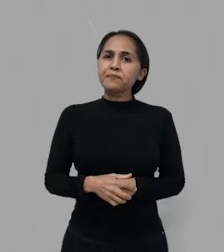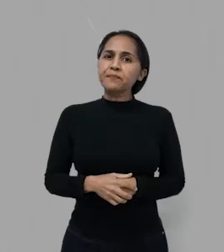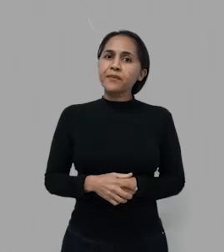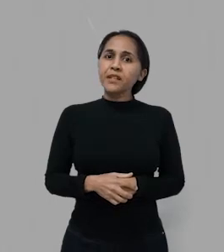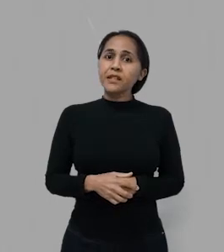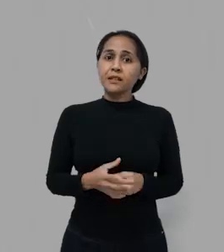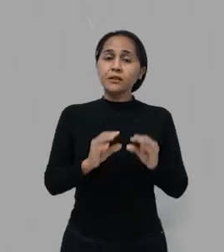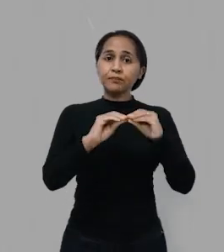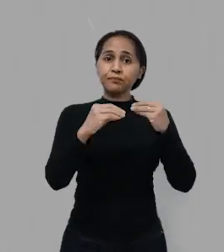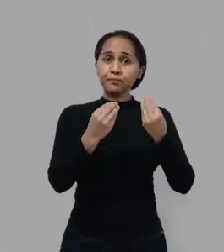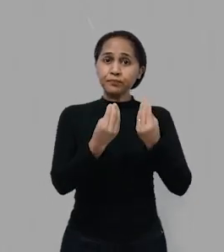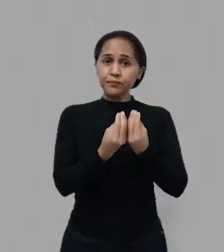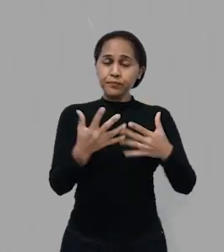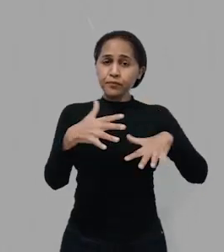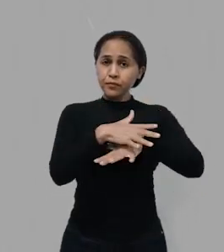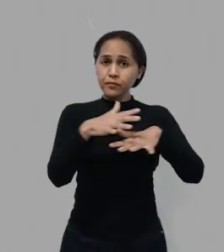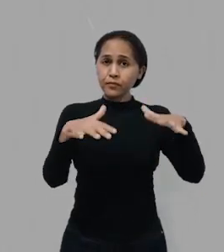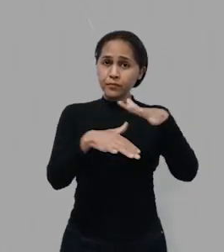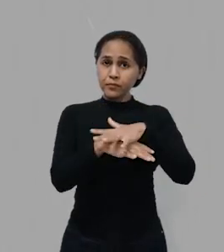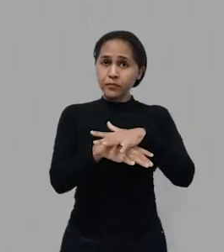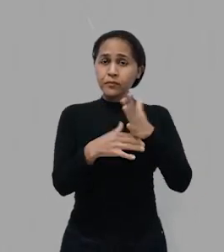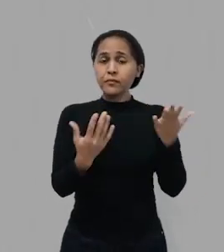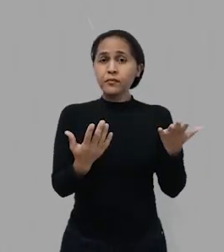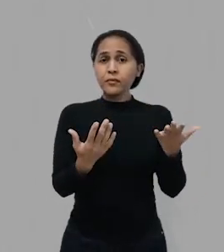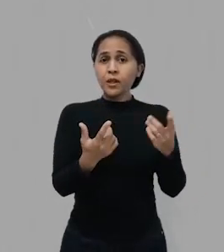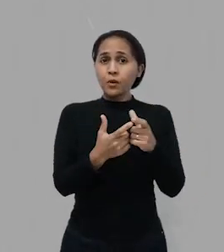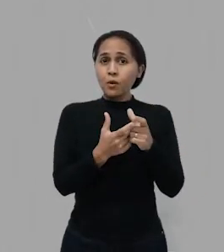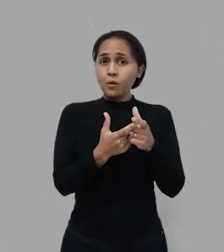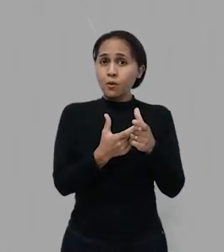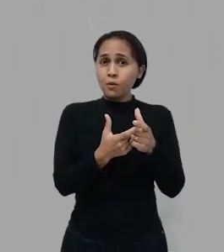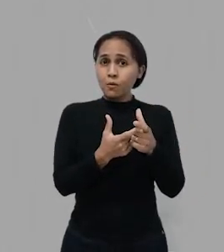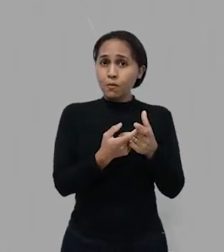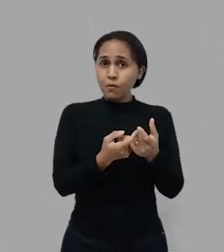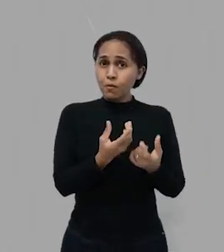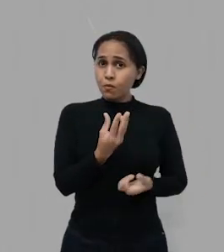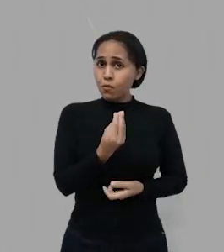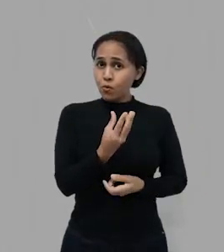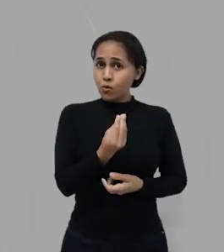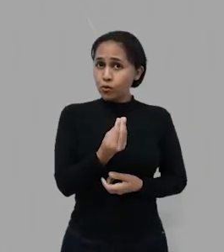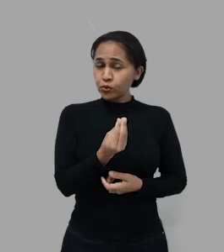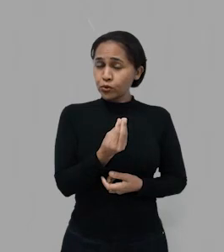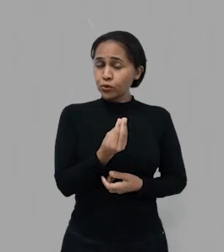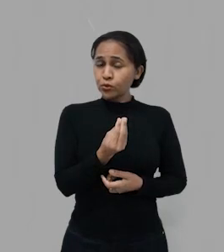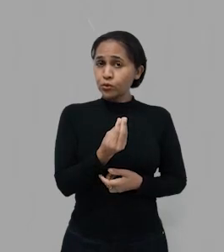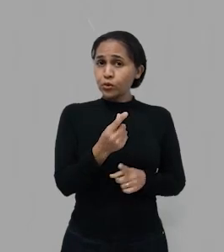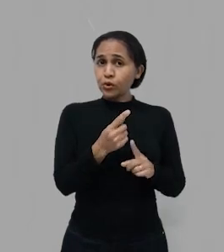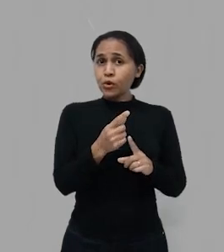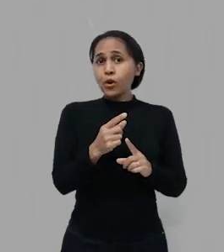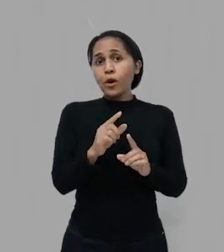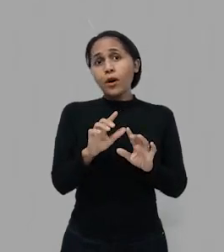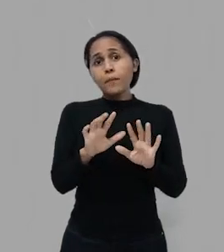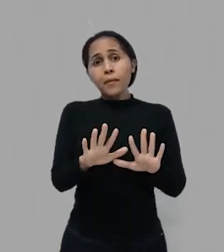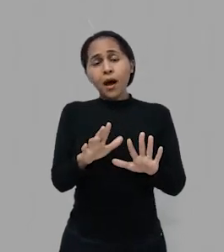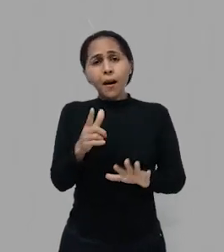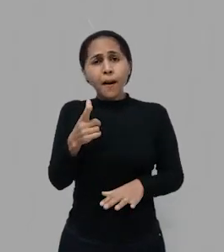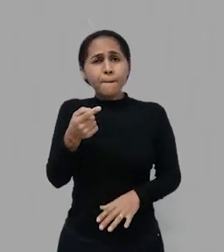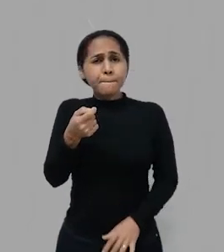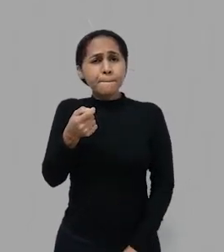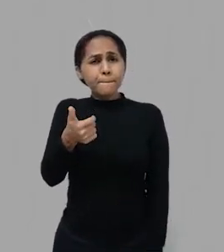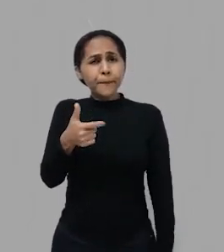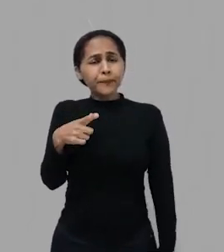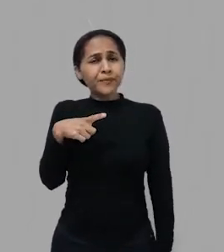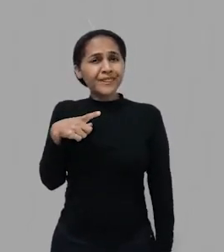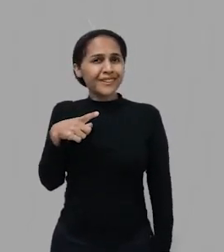de isômeros, muitas vezes pouquíssimos vão apresentar aquela atividade farmacológica,